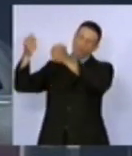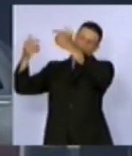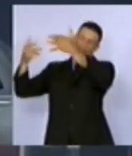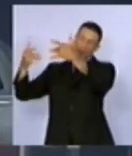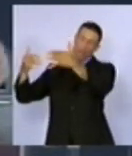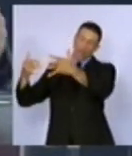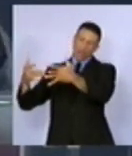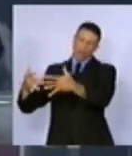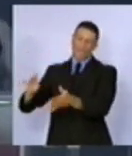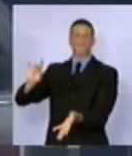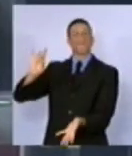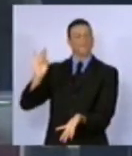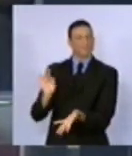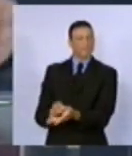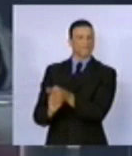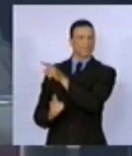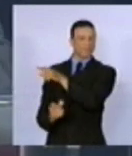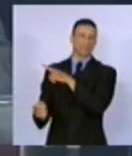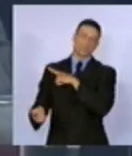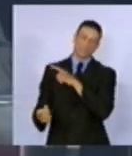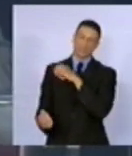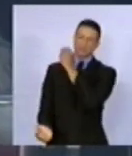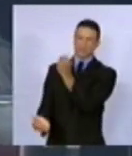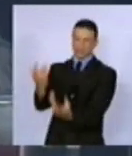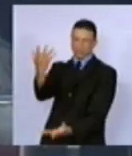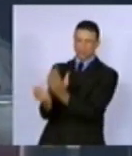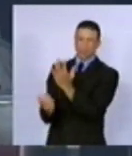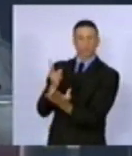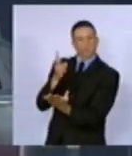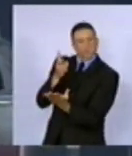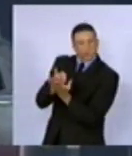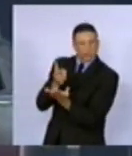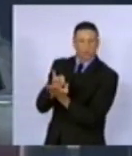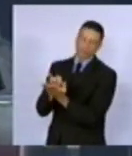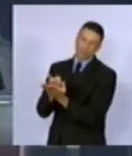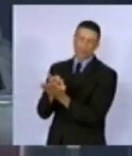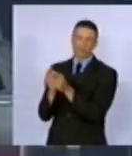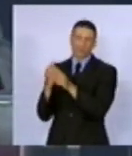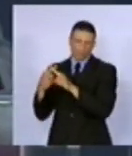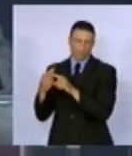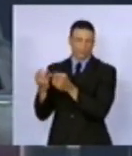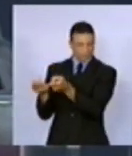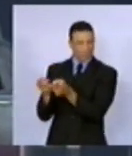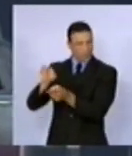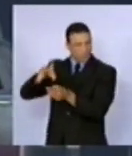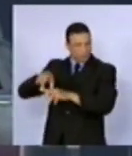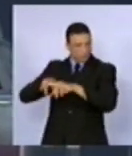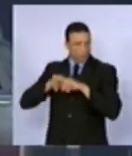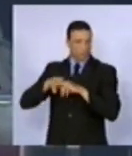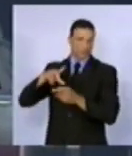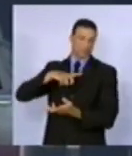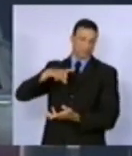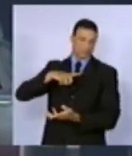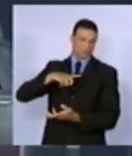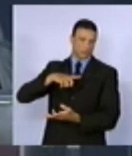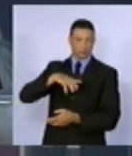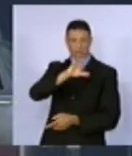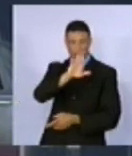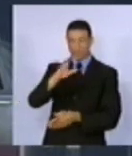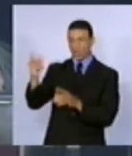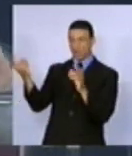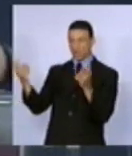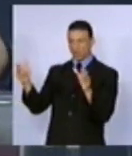da queima ainda a continuidade da cama acho ainda que a a a eliminação da queima